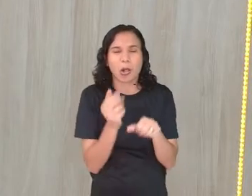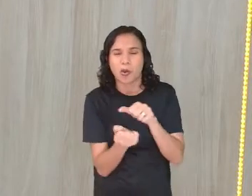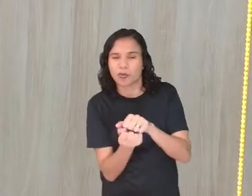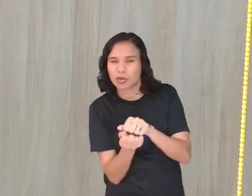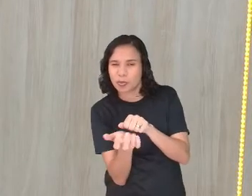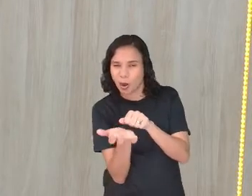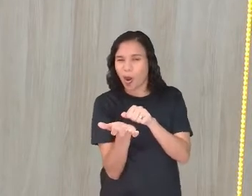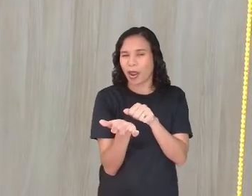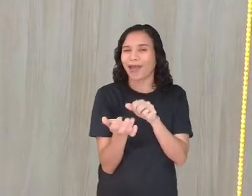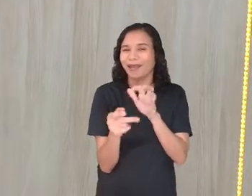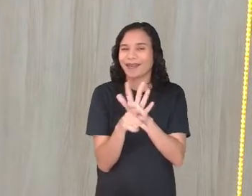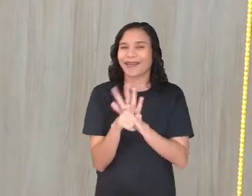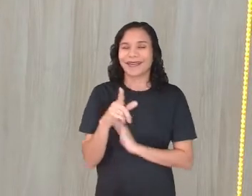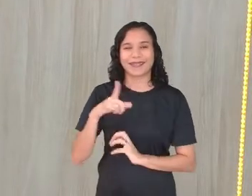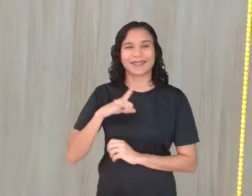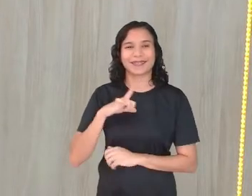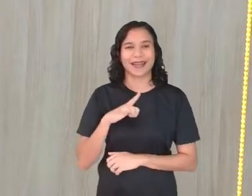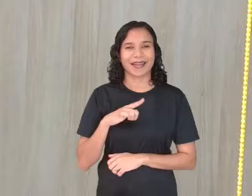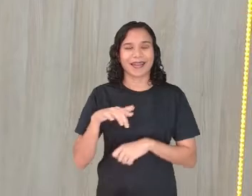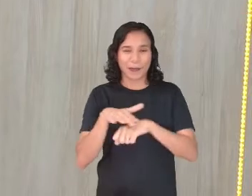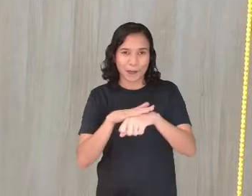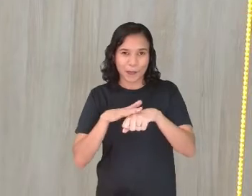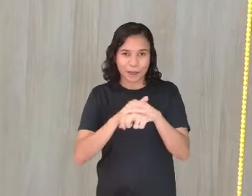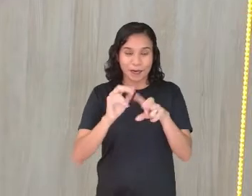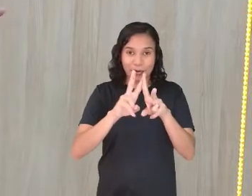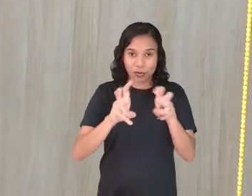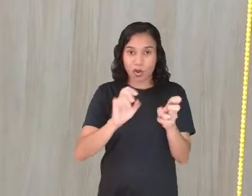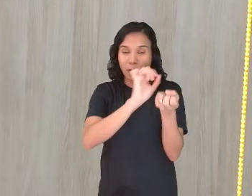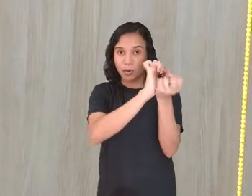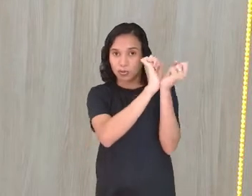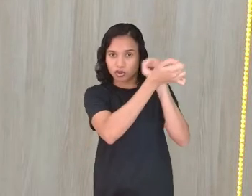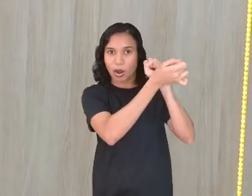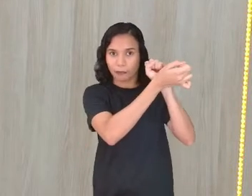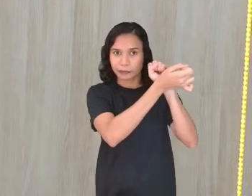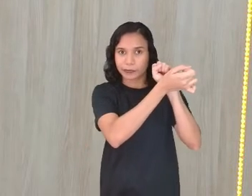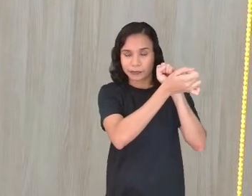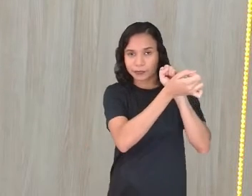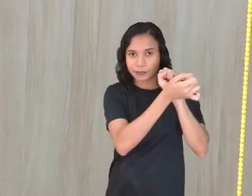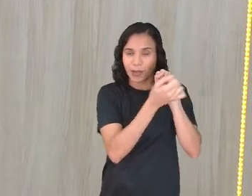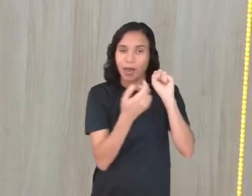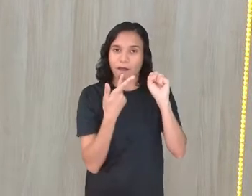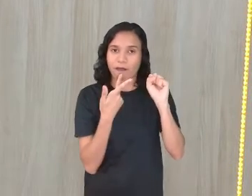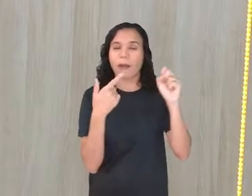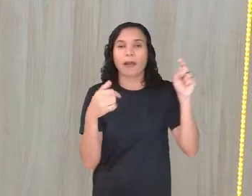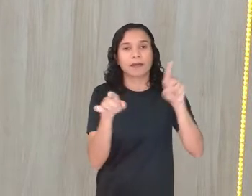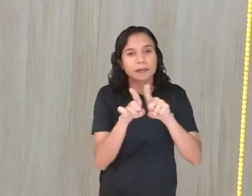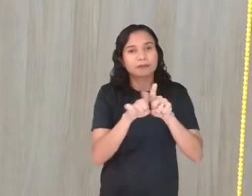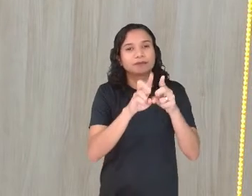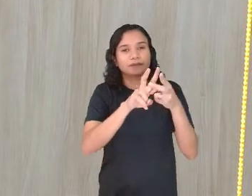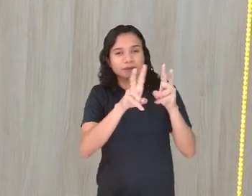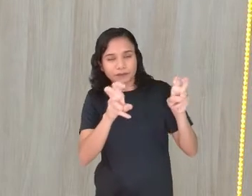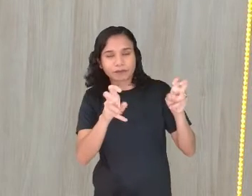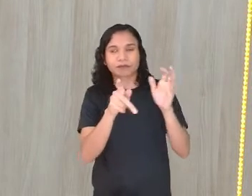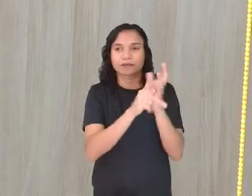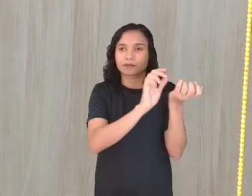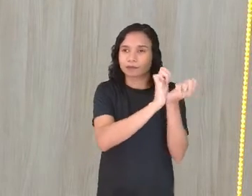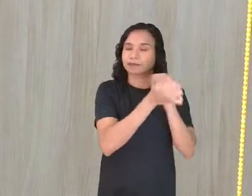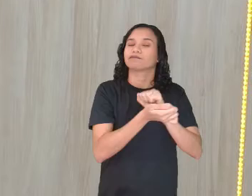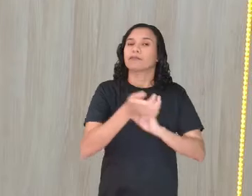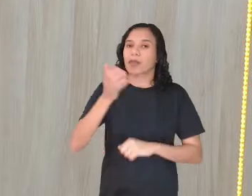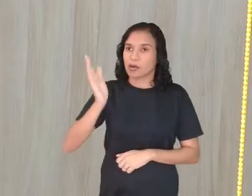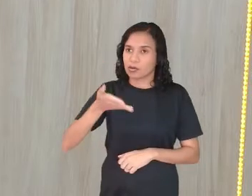aí, um pouquinho. A gente falou a questão da escravidão, né? Hoje a gente vai trabalhar um pouquinho essa questão que vocês